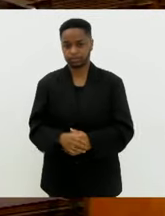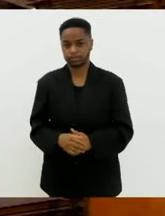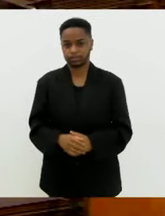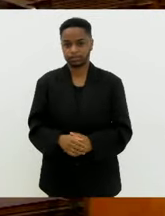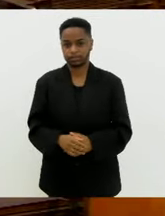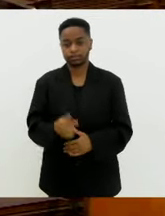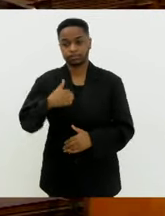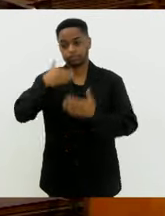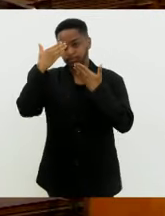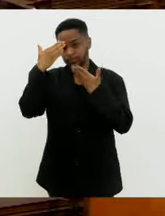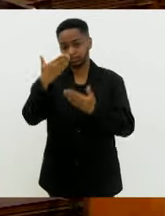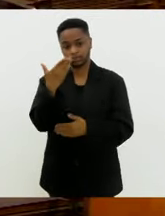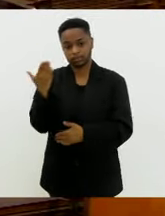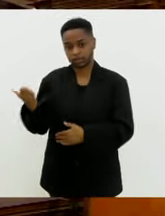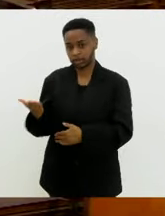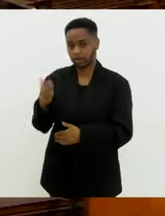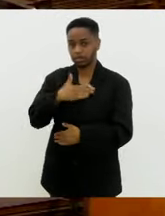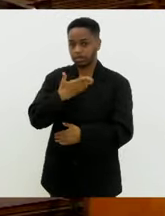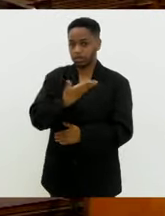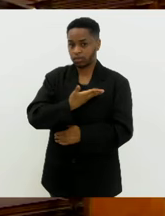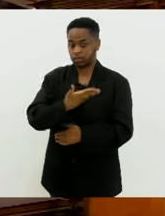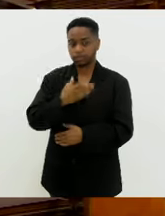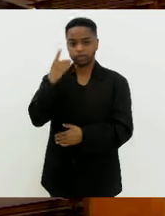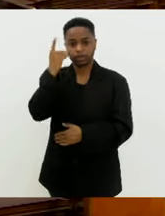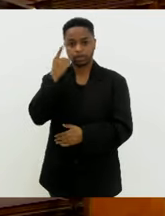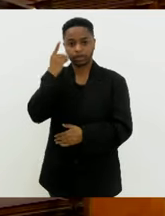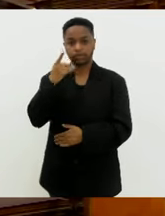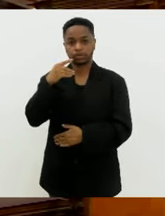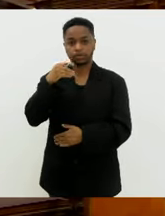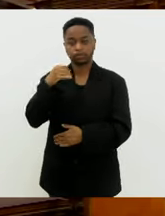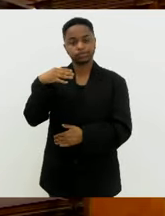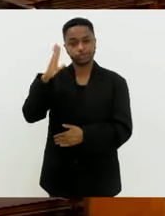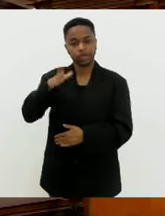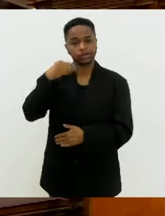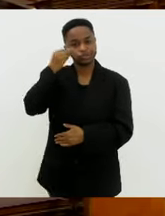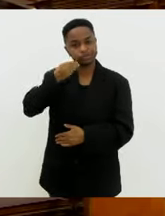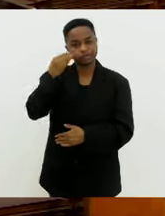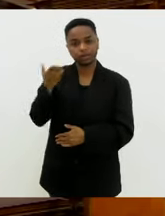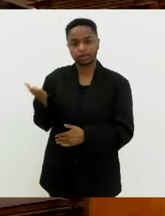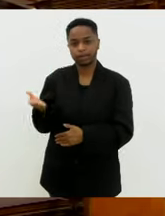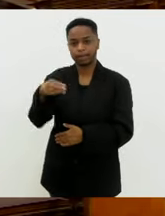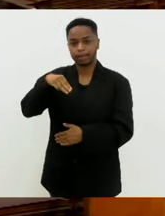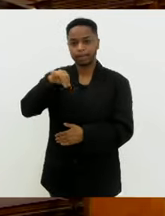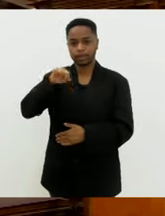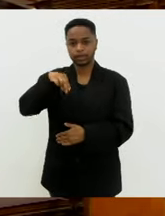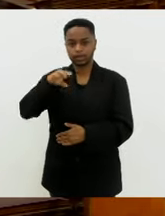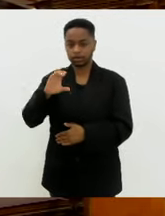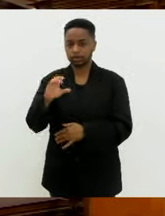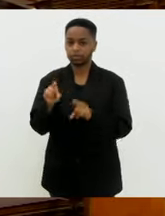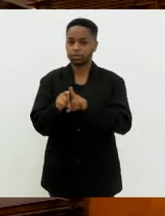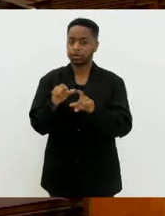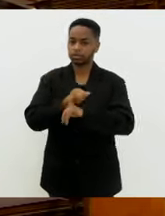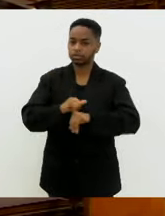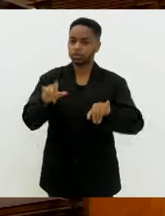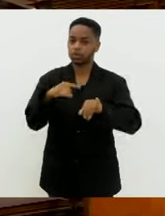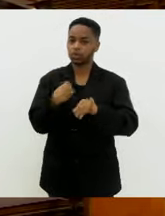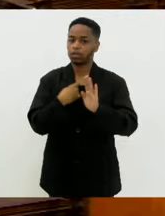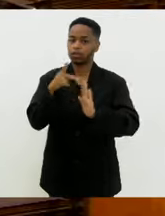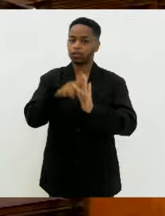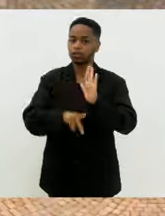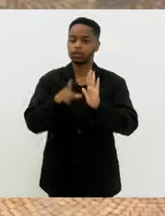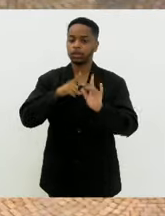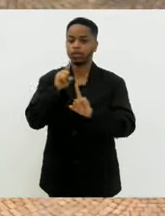Agradecer as palavras do colega, do nosso decano, deputado Carlos Mink, e dizer que o nosso projeto ele tem como objetivo